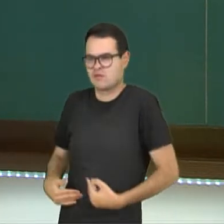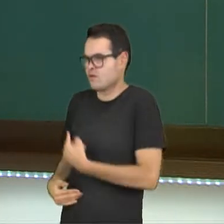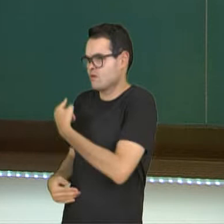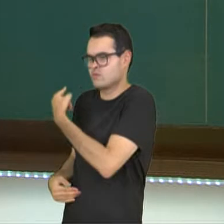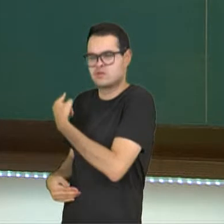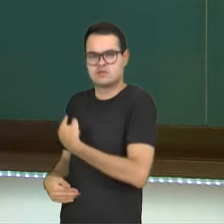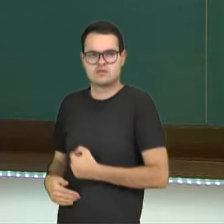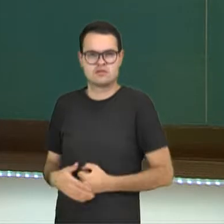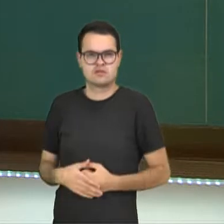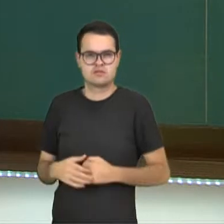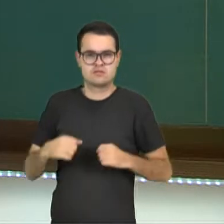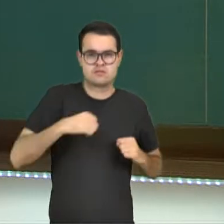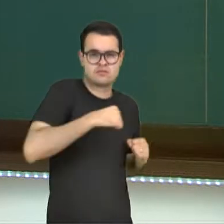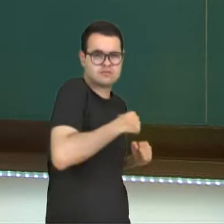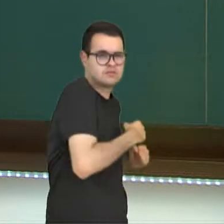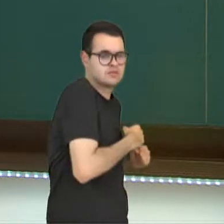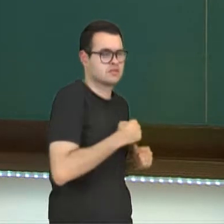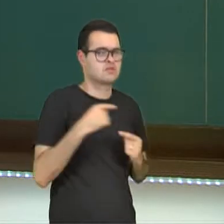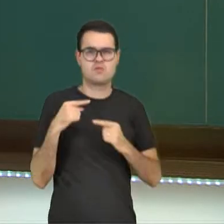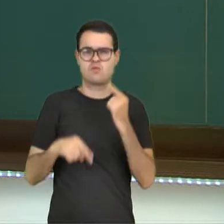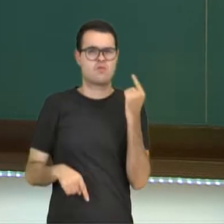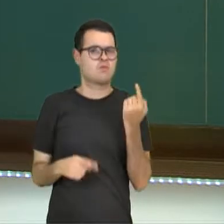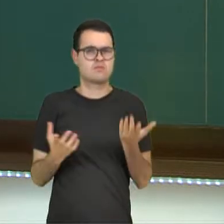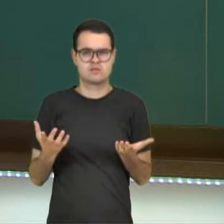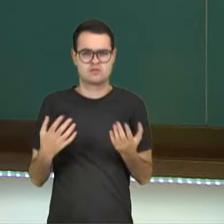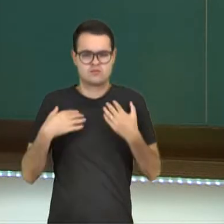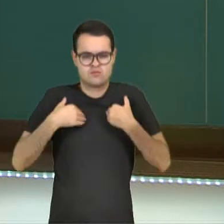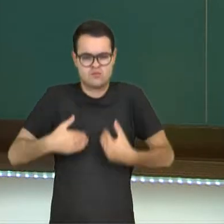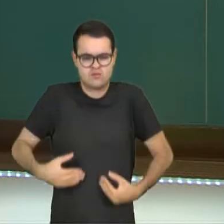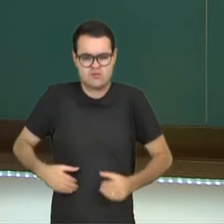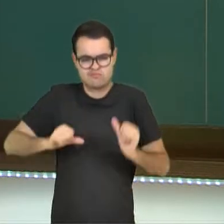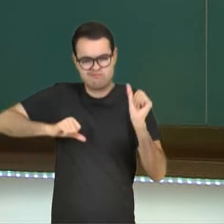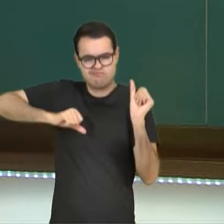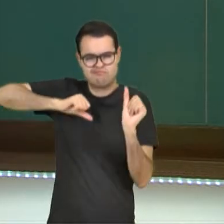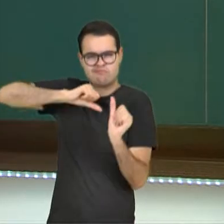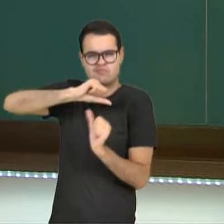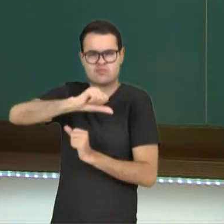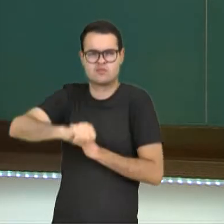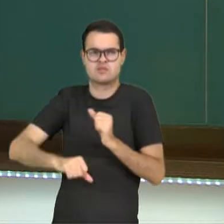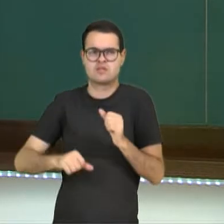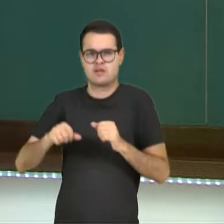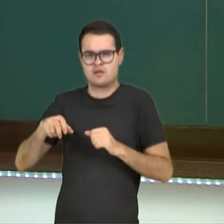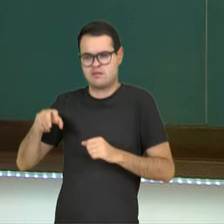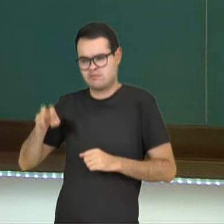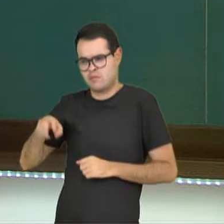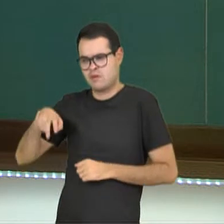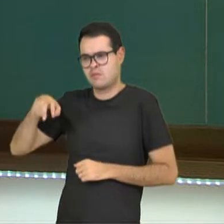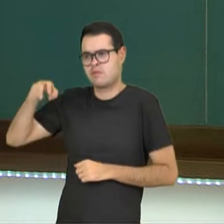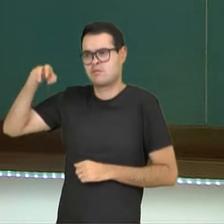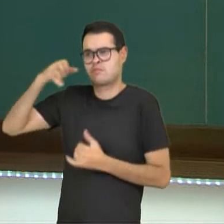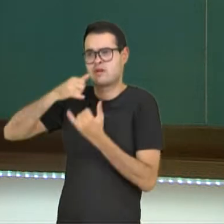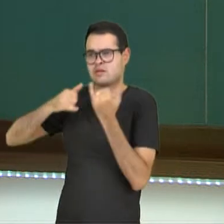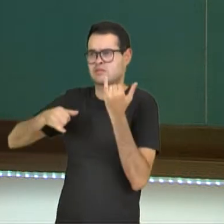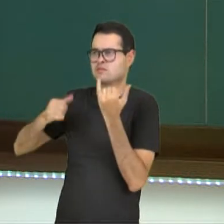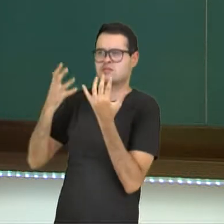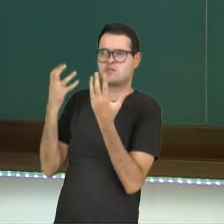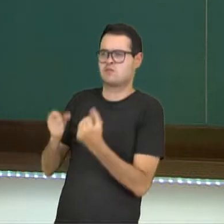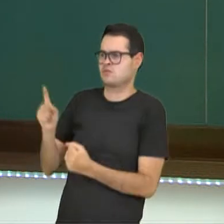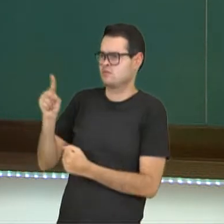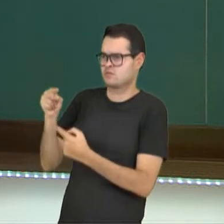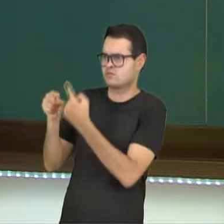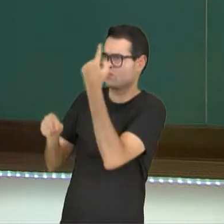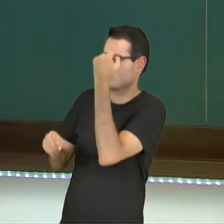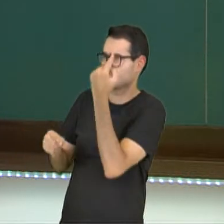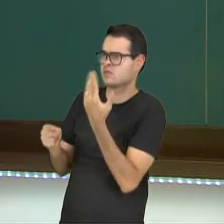essa posição com o corpo, né, que está se colocado. A própria escadaria está numa perspectiva inadmissível,